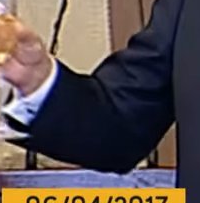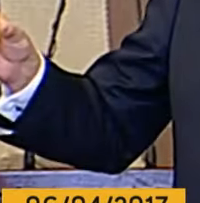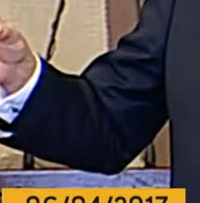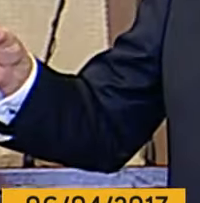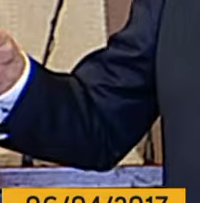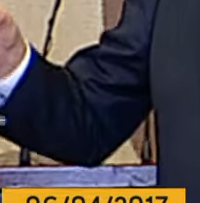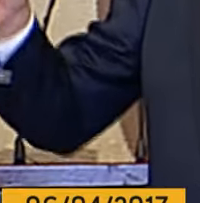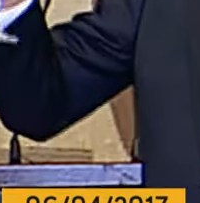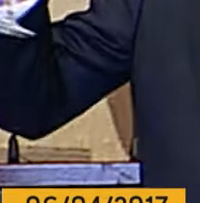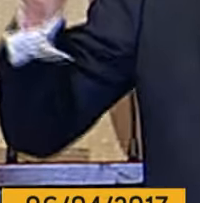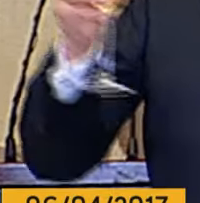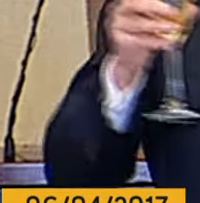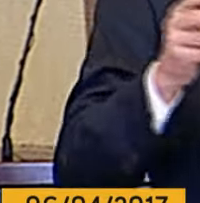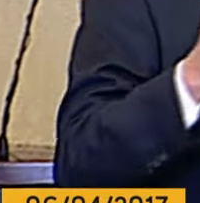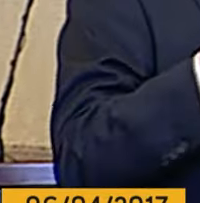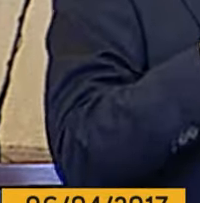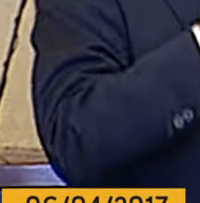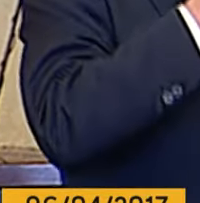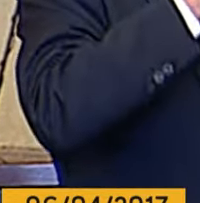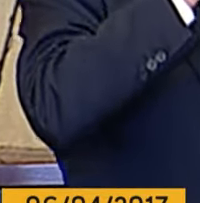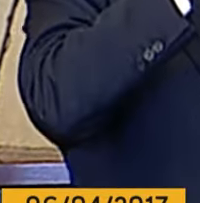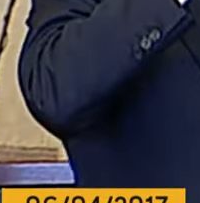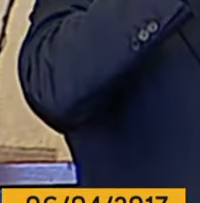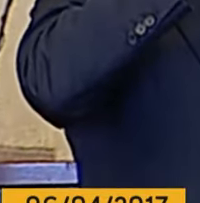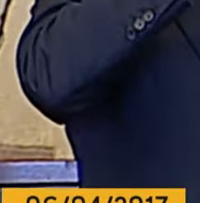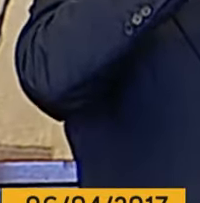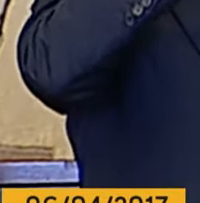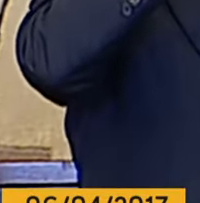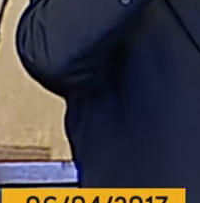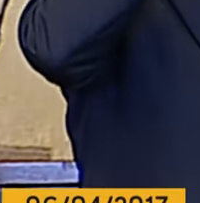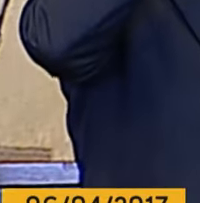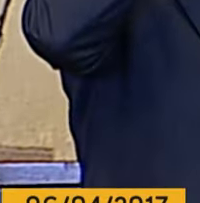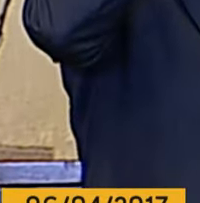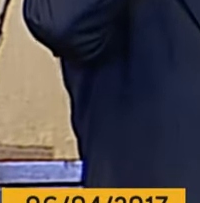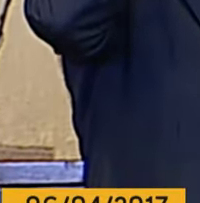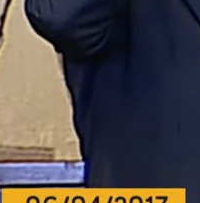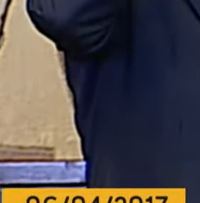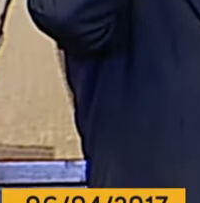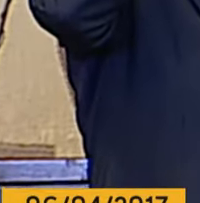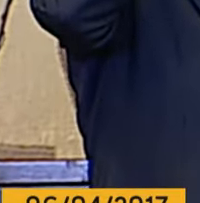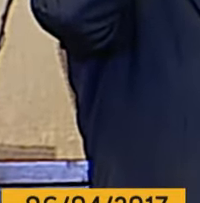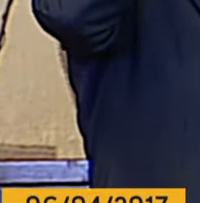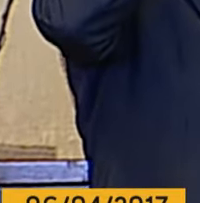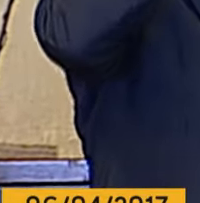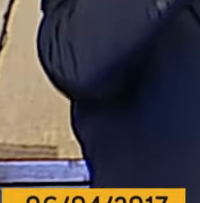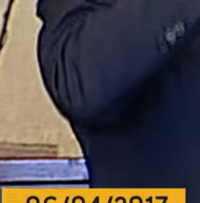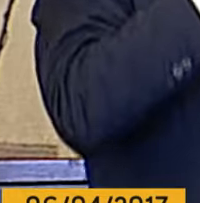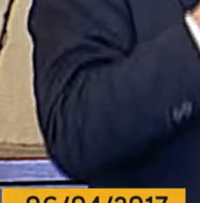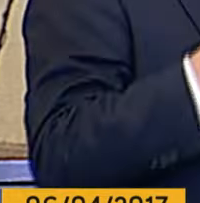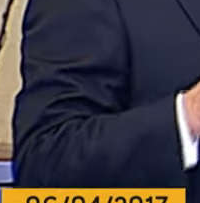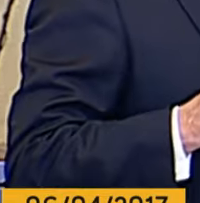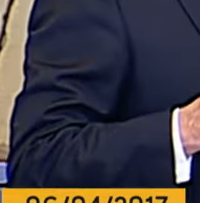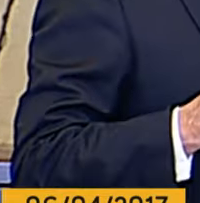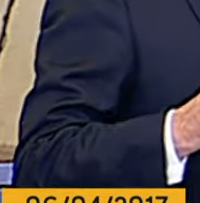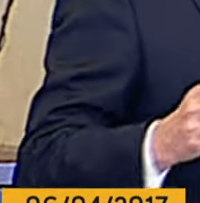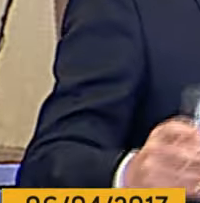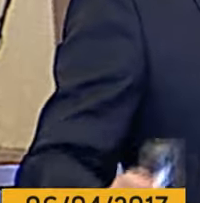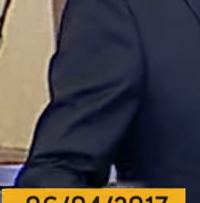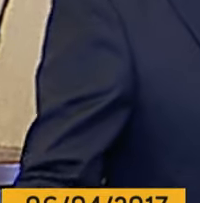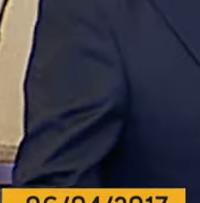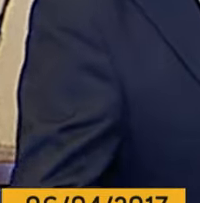Tá aí, agora foi a vez do rei da Suécia oferecer um brinde em homenagem ao presidente Michel Temer e a todos os